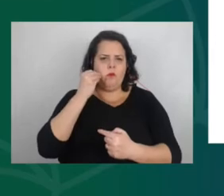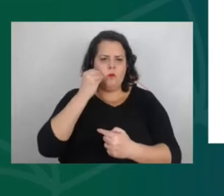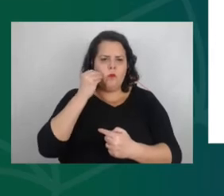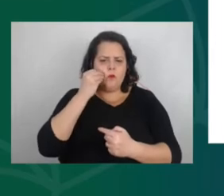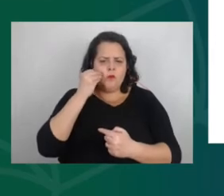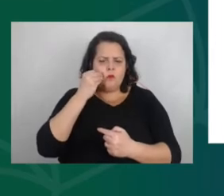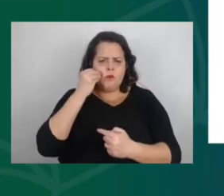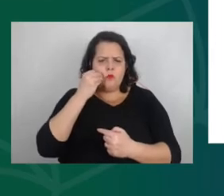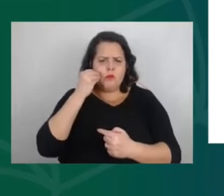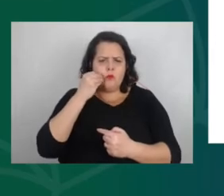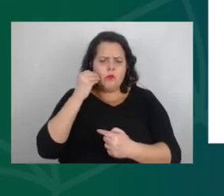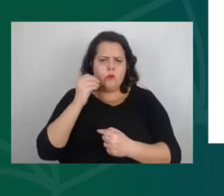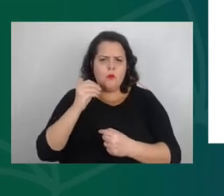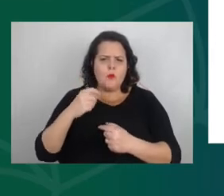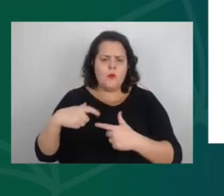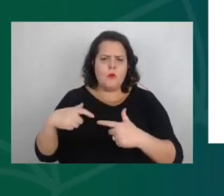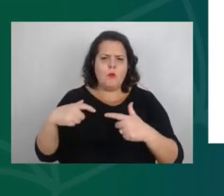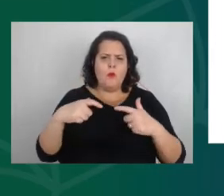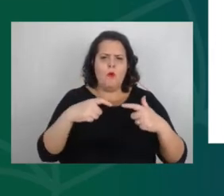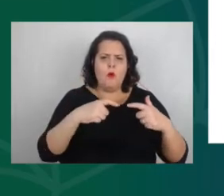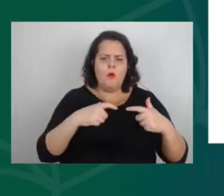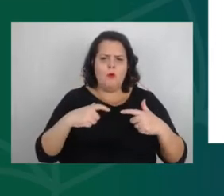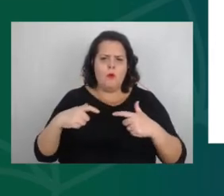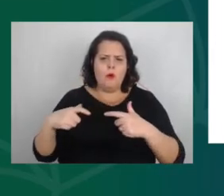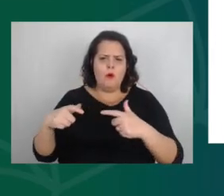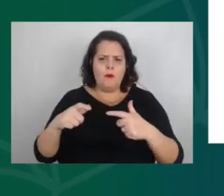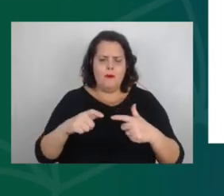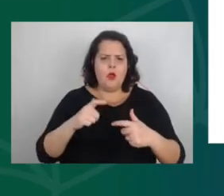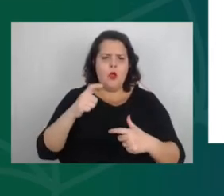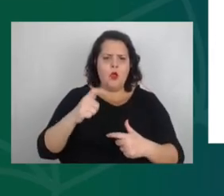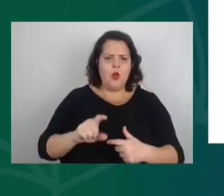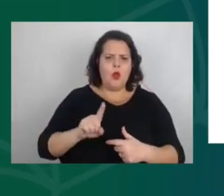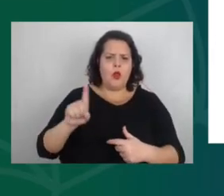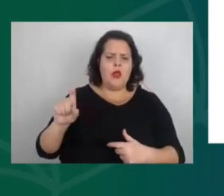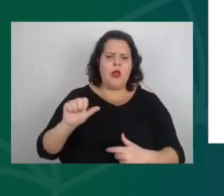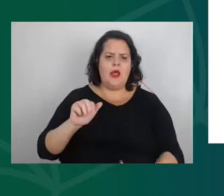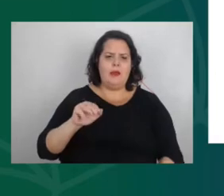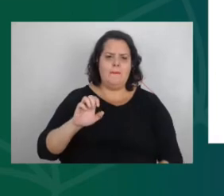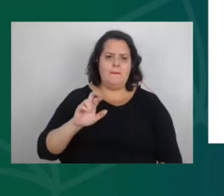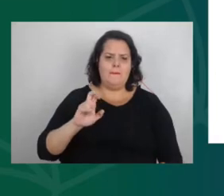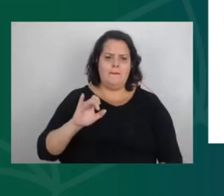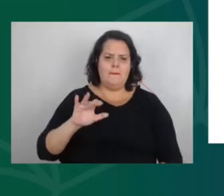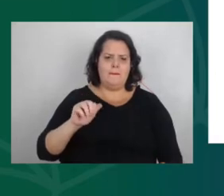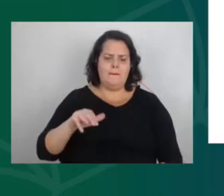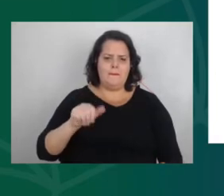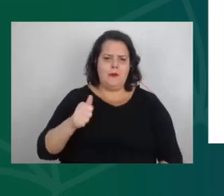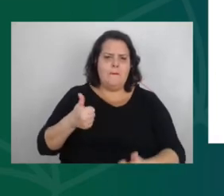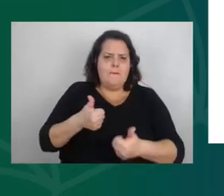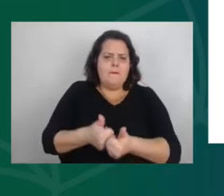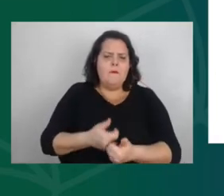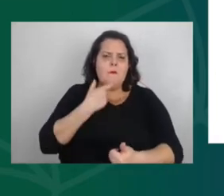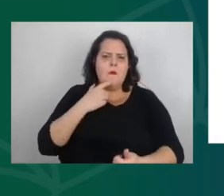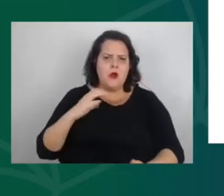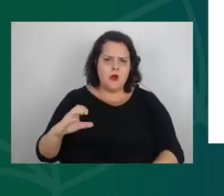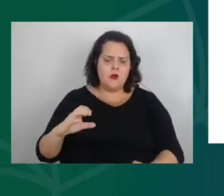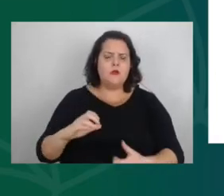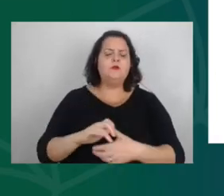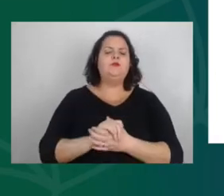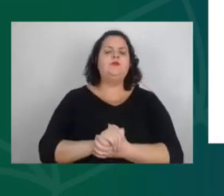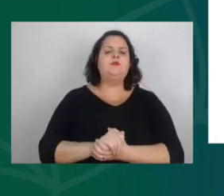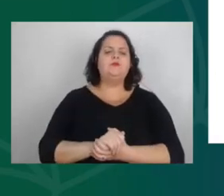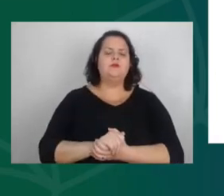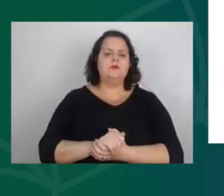do rio Ribeirão dos Cristais, que fica na região de Americana, próxima à Campinas, e essa